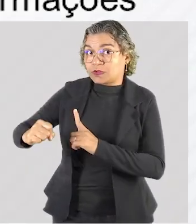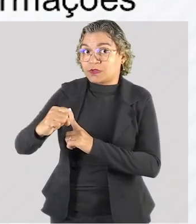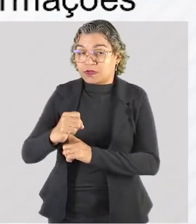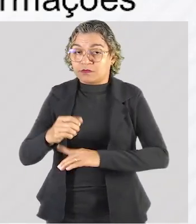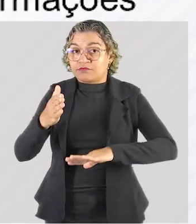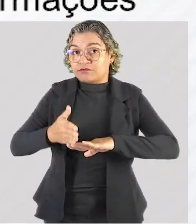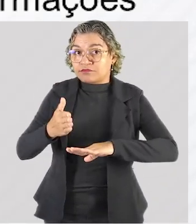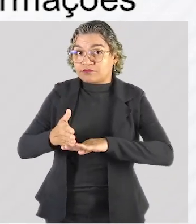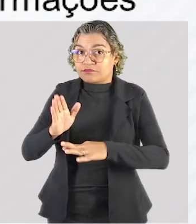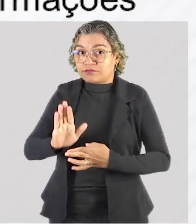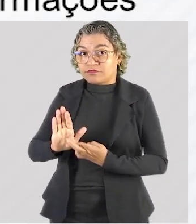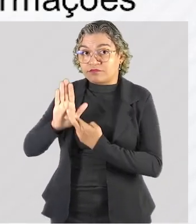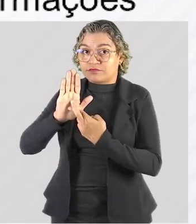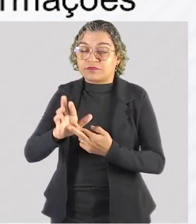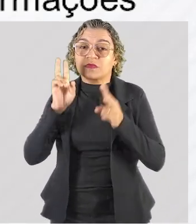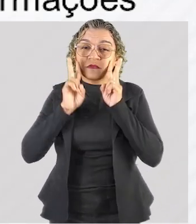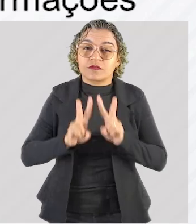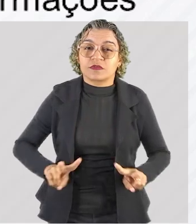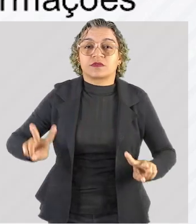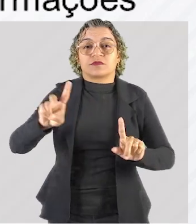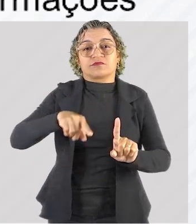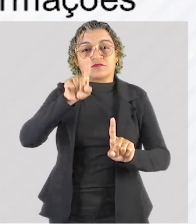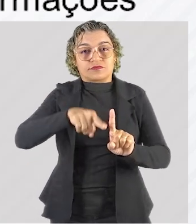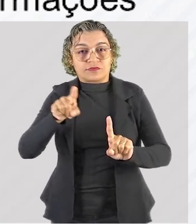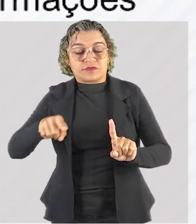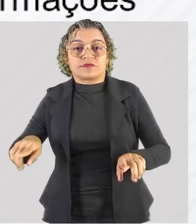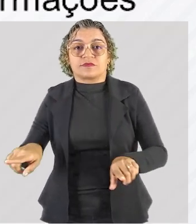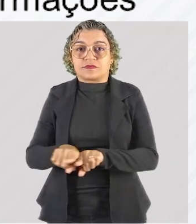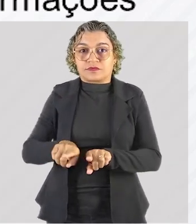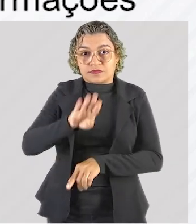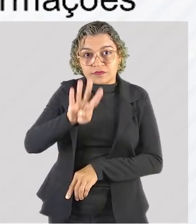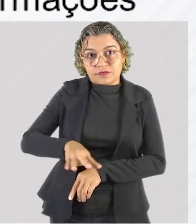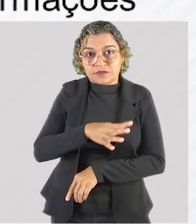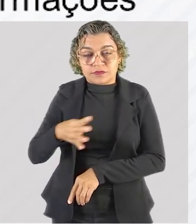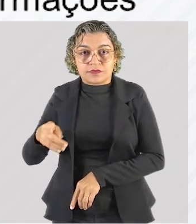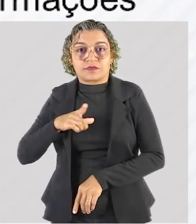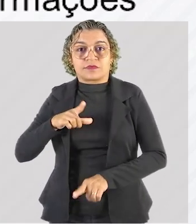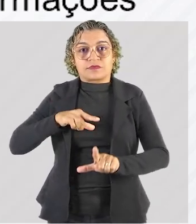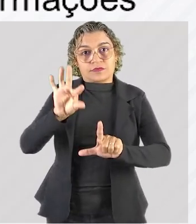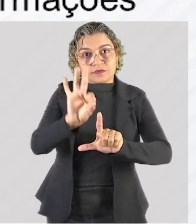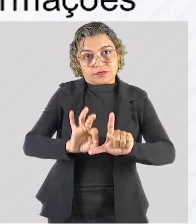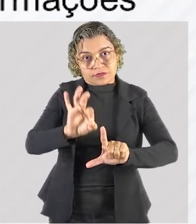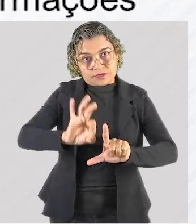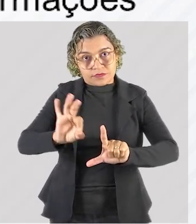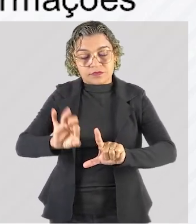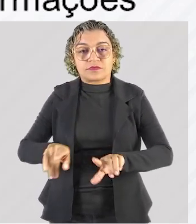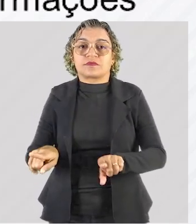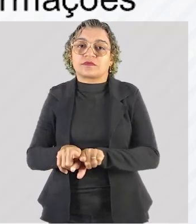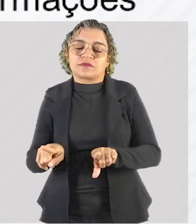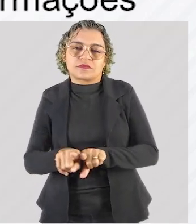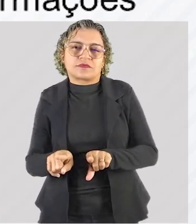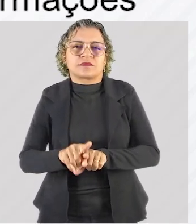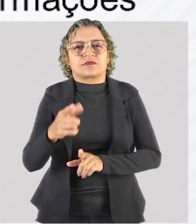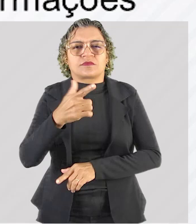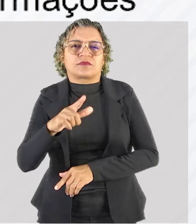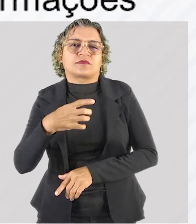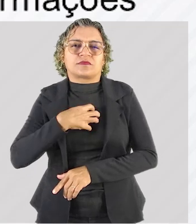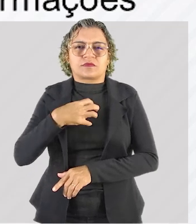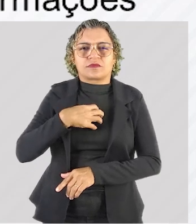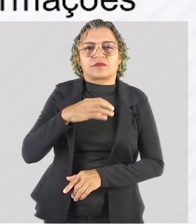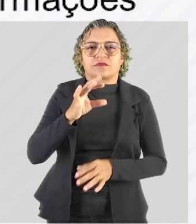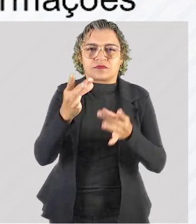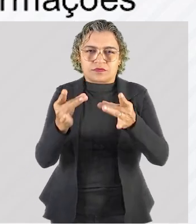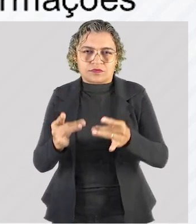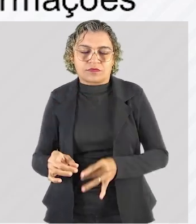as representações visuais, como os gráficos, as tabelas, os diagramas e as outras formas de inscrições,